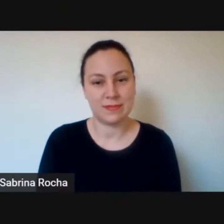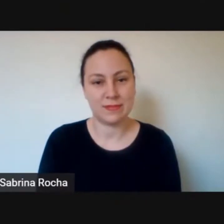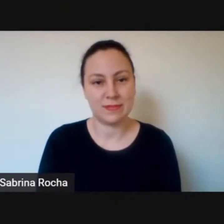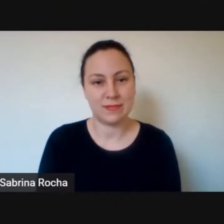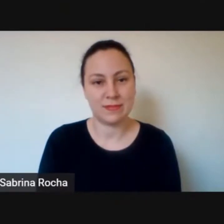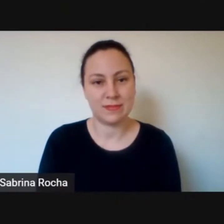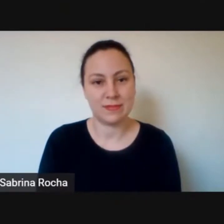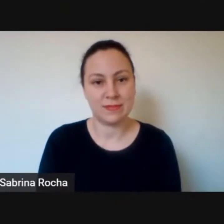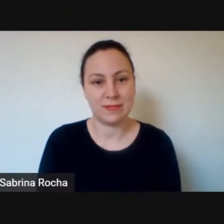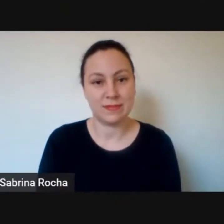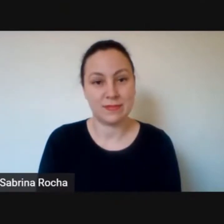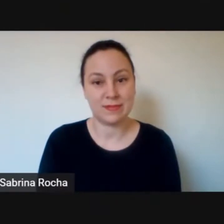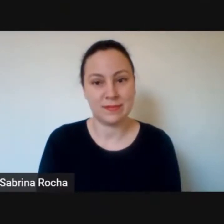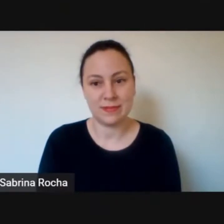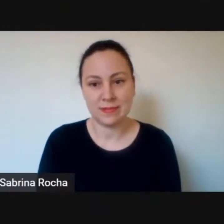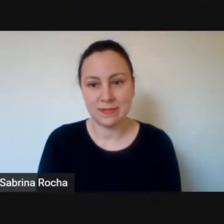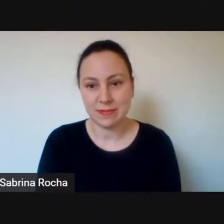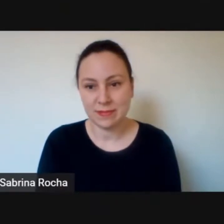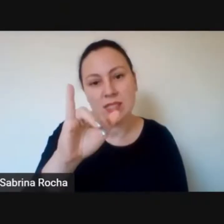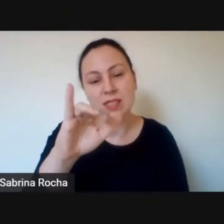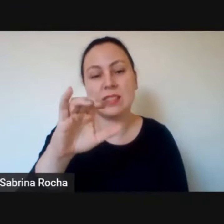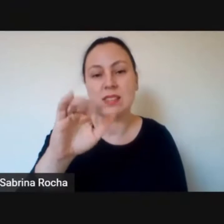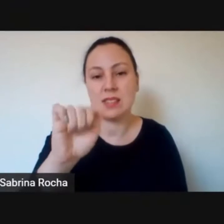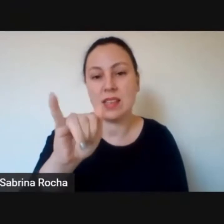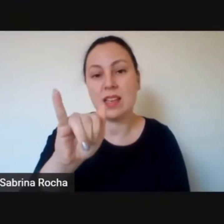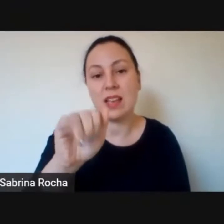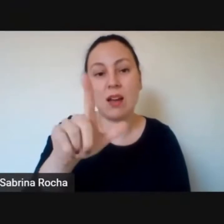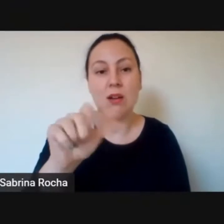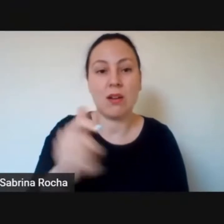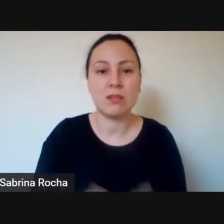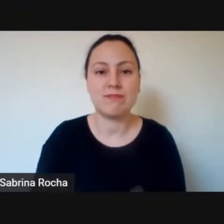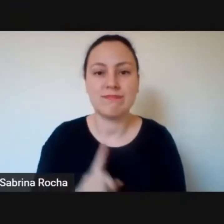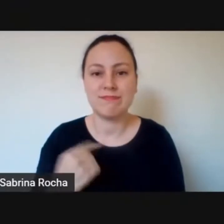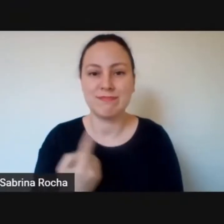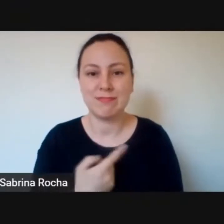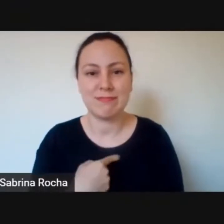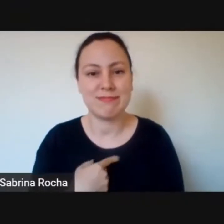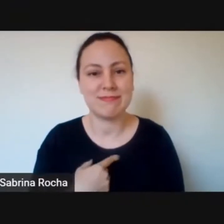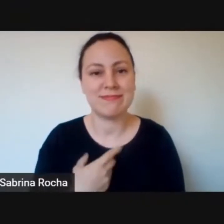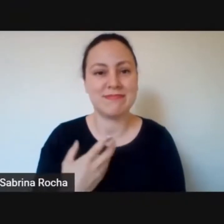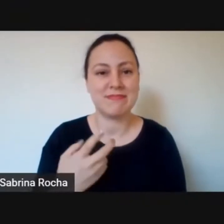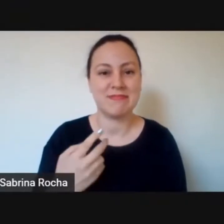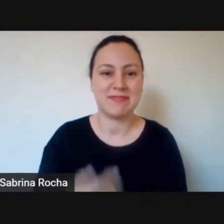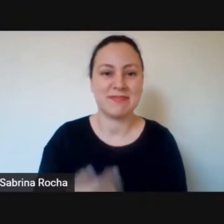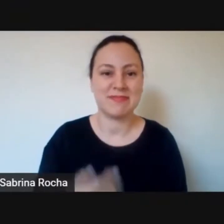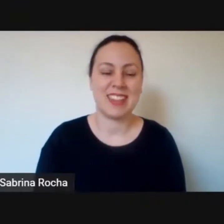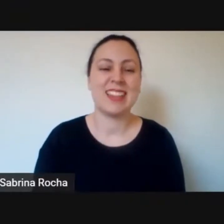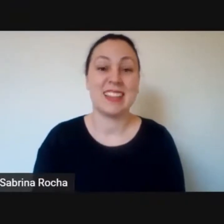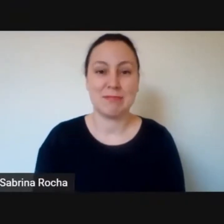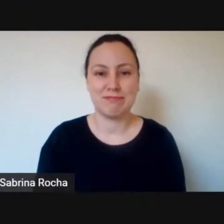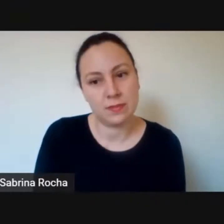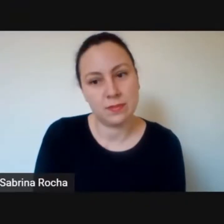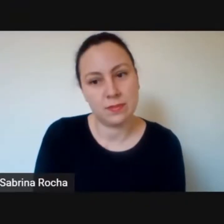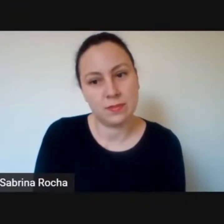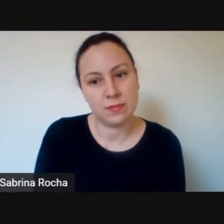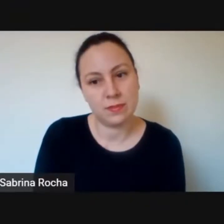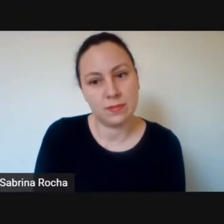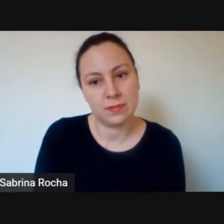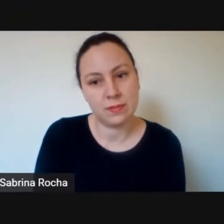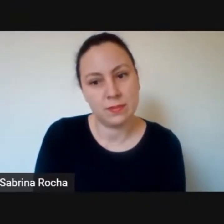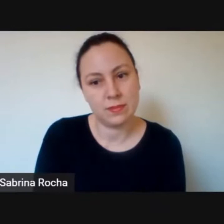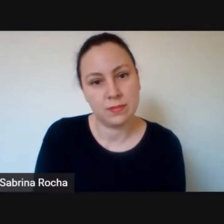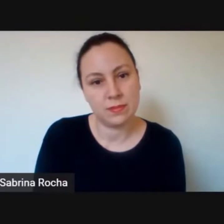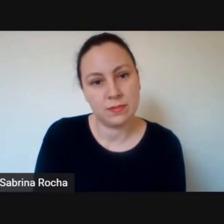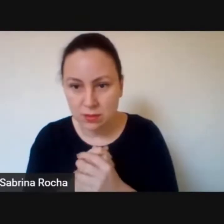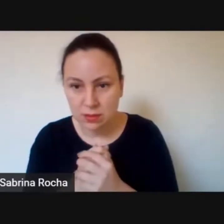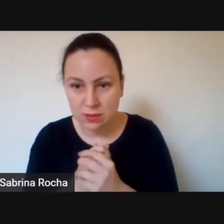Alô, alô, produção, o que faremos? Eu e Sabrina já estamos saindo daqui mais sábias, não é isso, Sabrina? Já temos